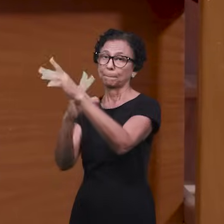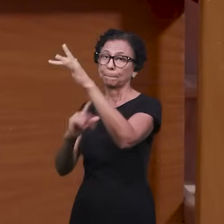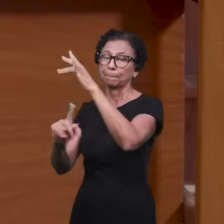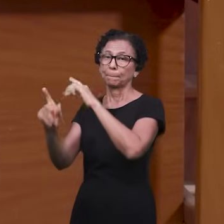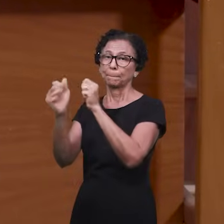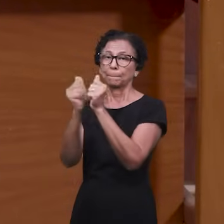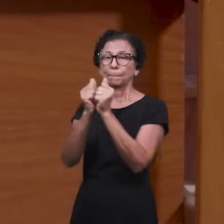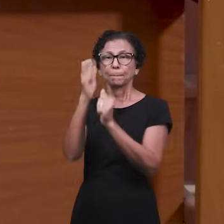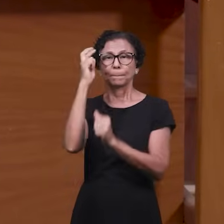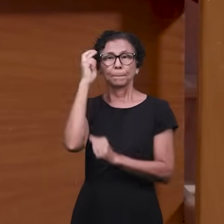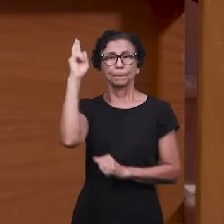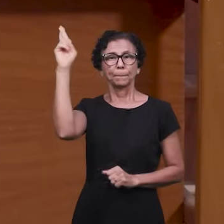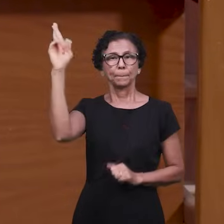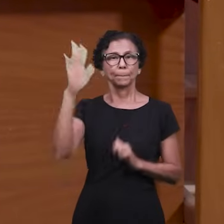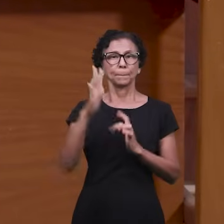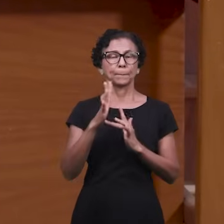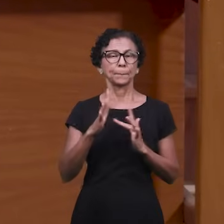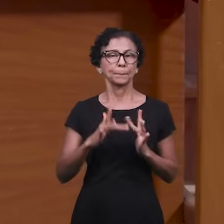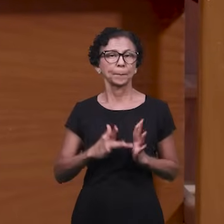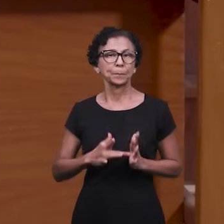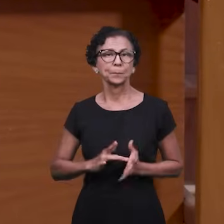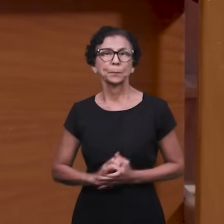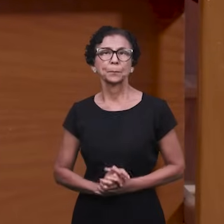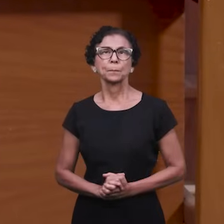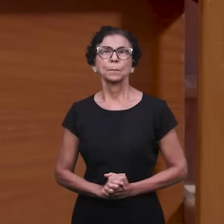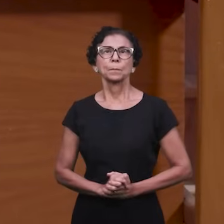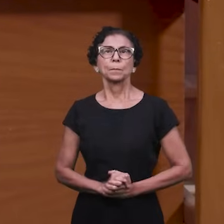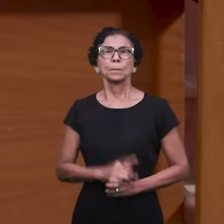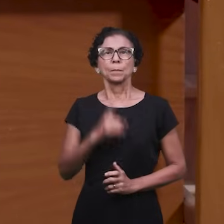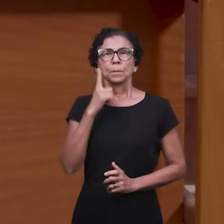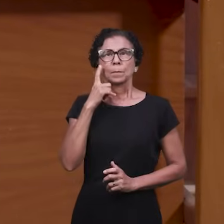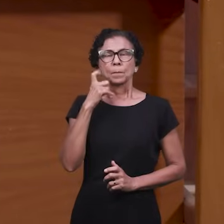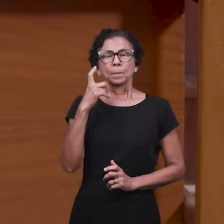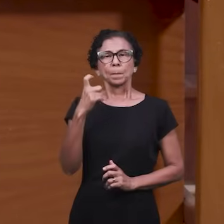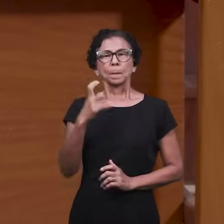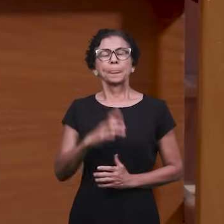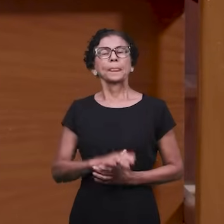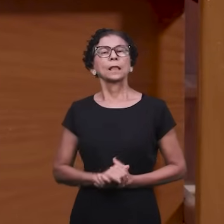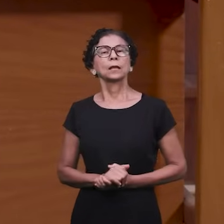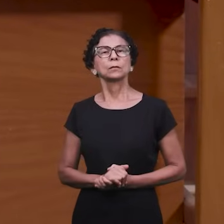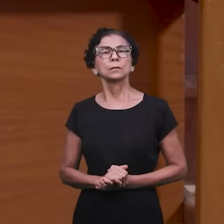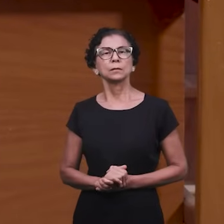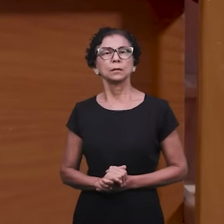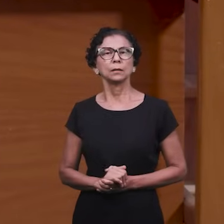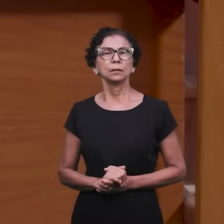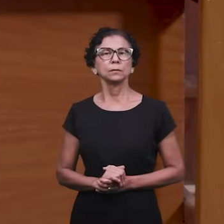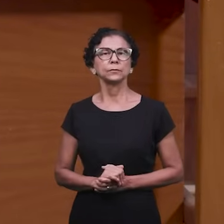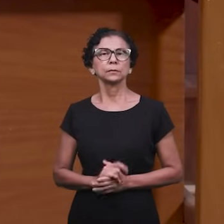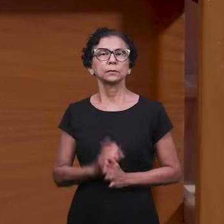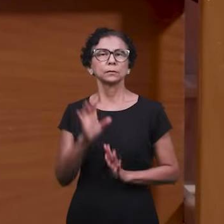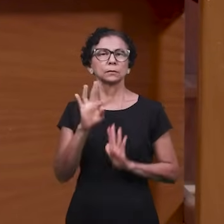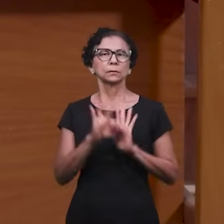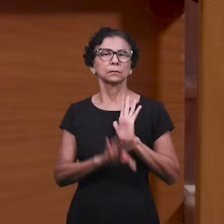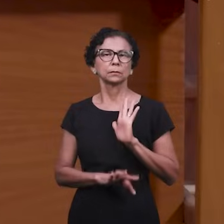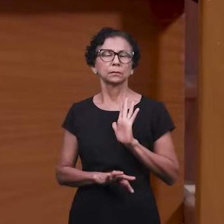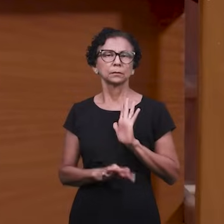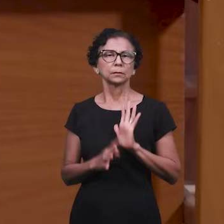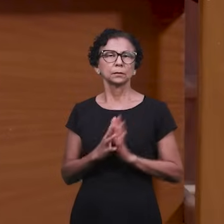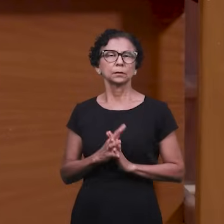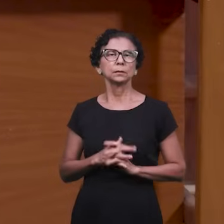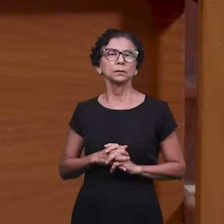Então é um texto que é muito interessante para que nós estejamos